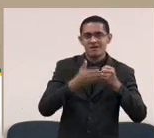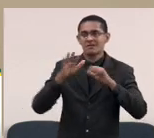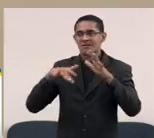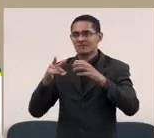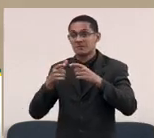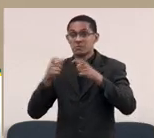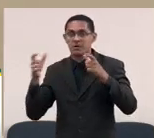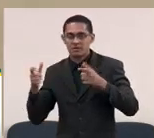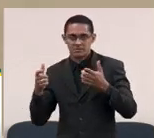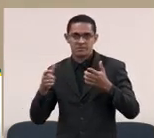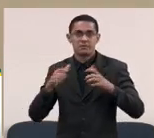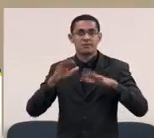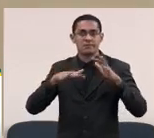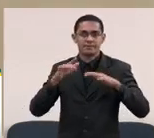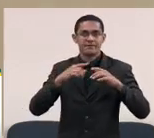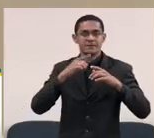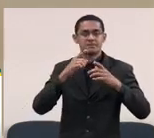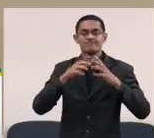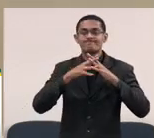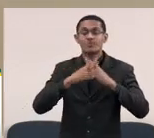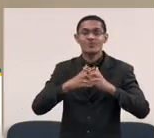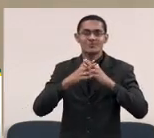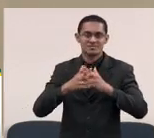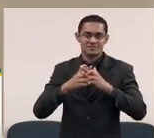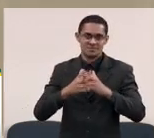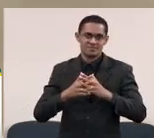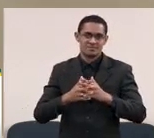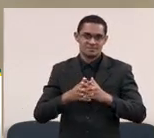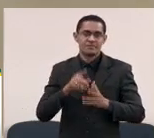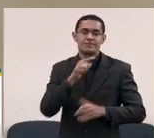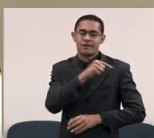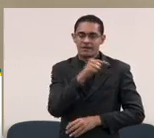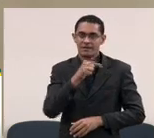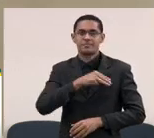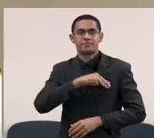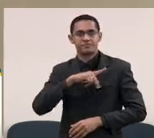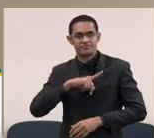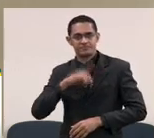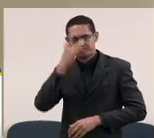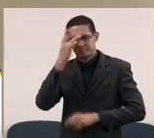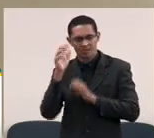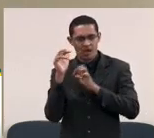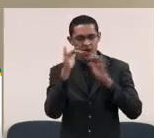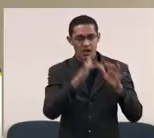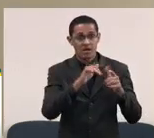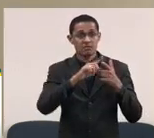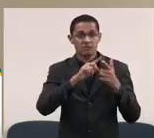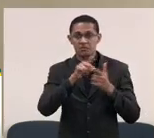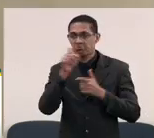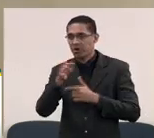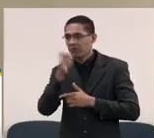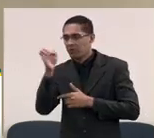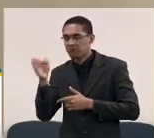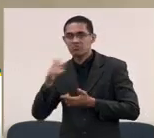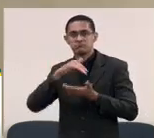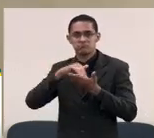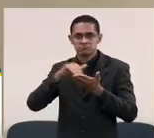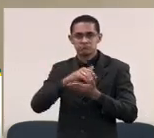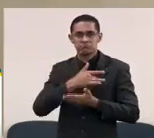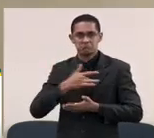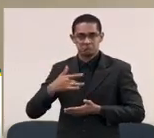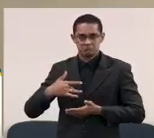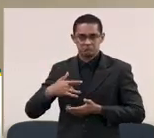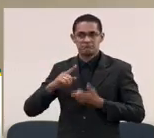muito comum haver questionamentos, não só no próprio Ministério Público, mas nas próprias secretarias de saúde, no sentido